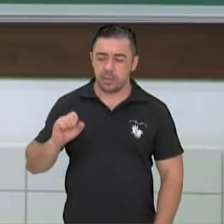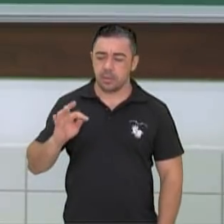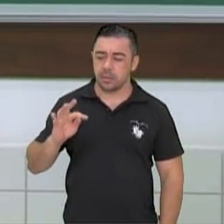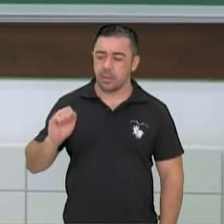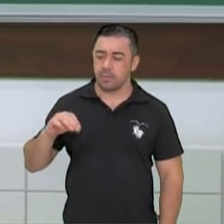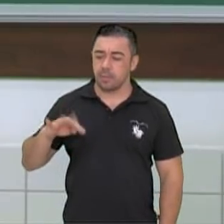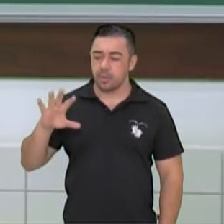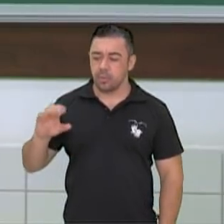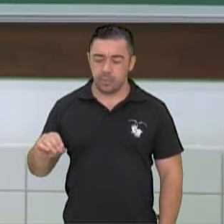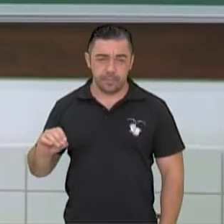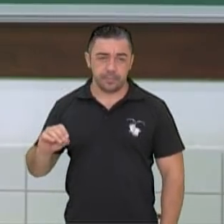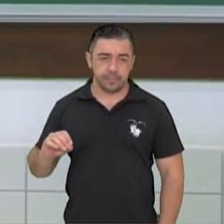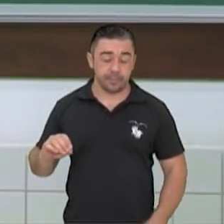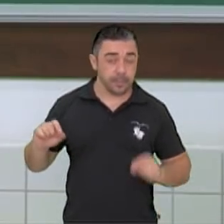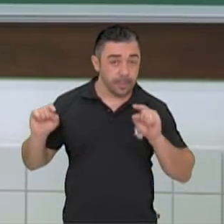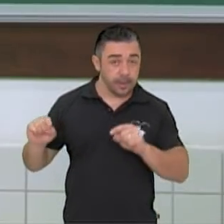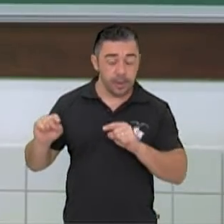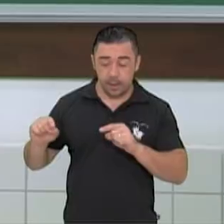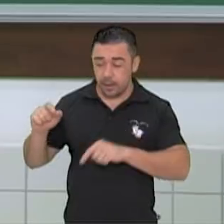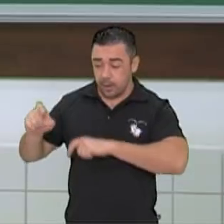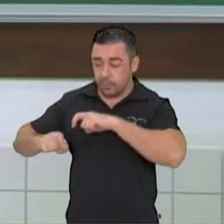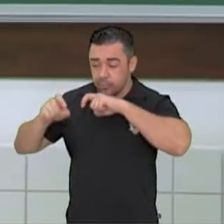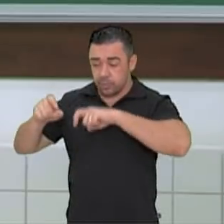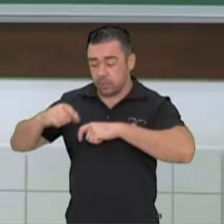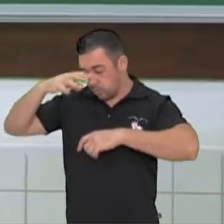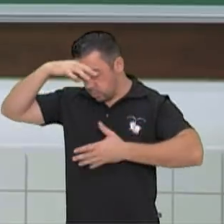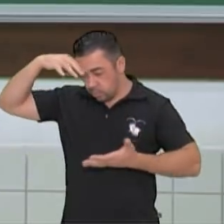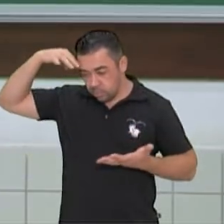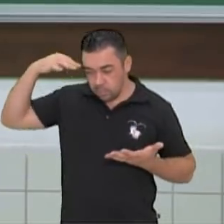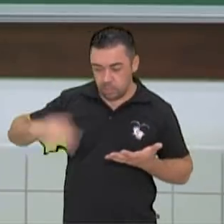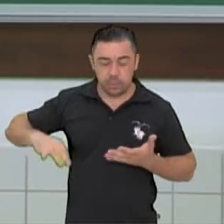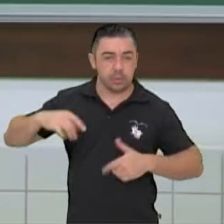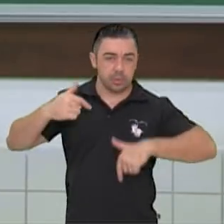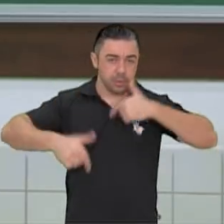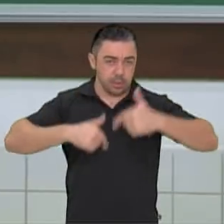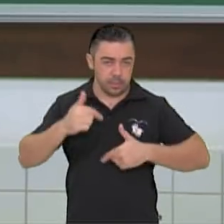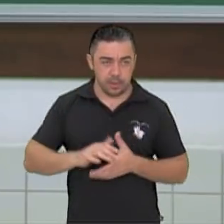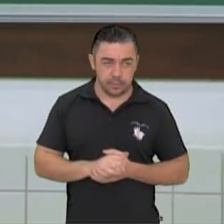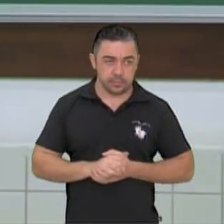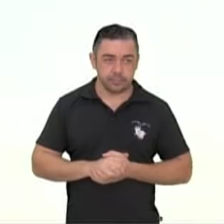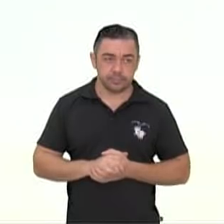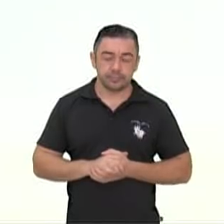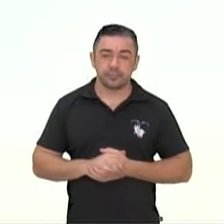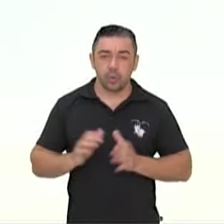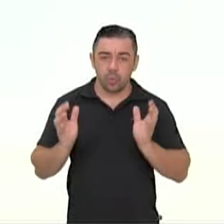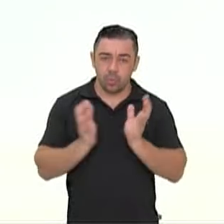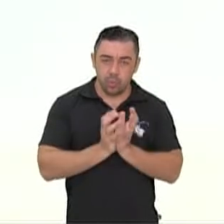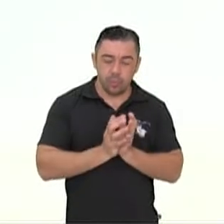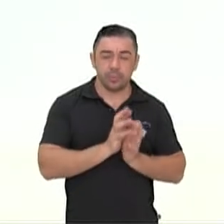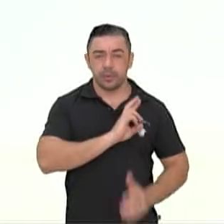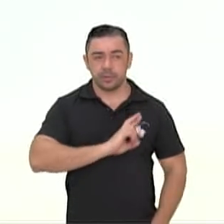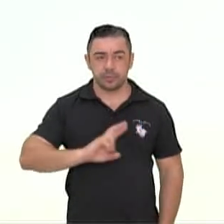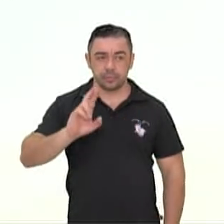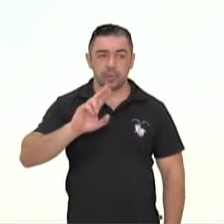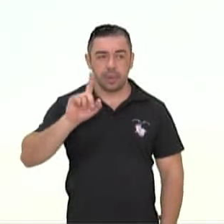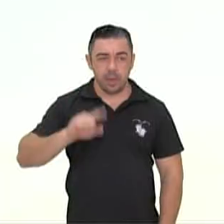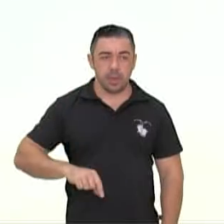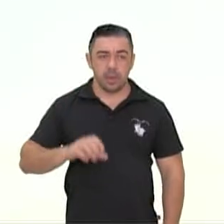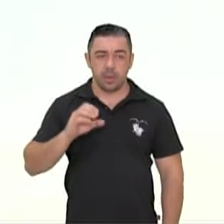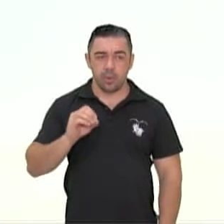está relacionado ao trabalho, ao suor do trabalho. Ok? Os clérigos eram chamados de oratores,